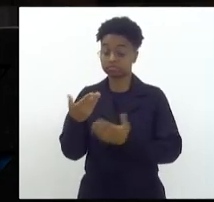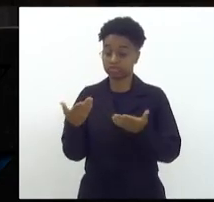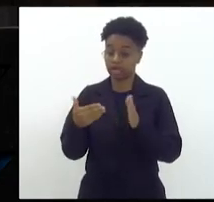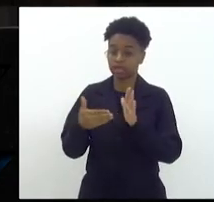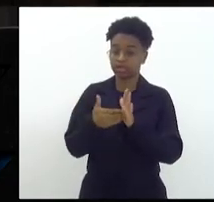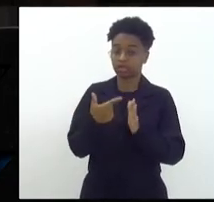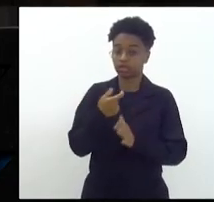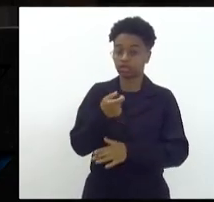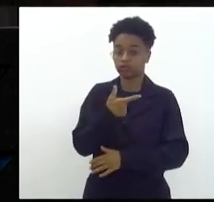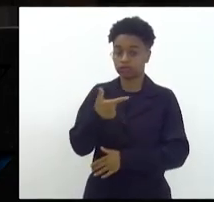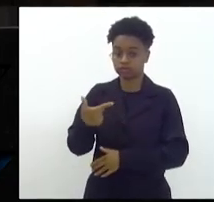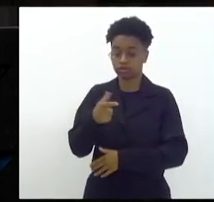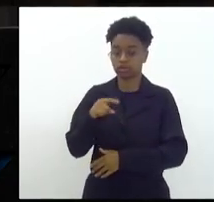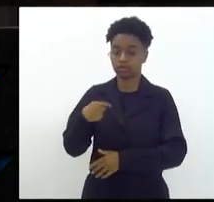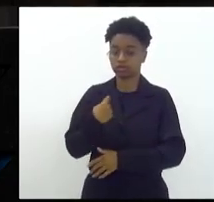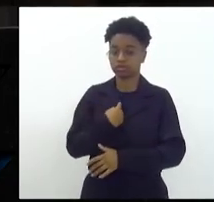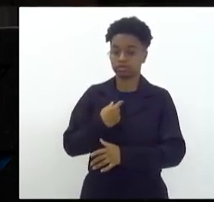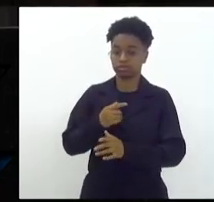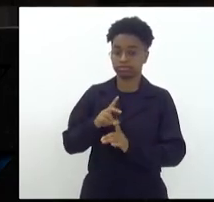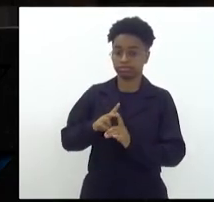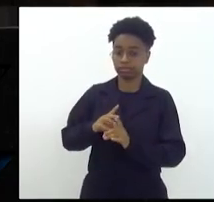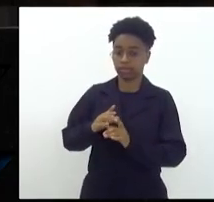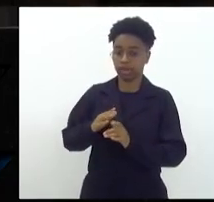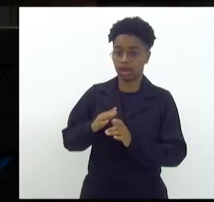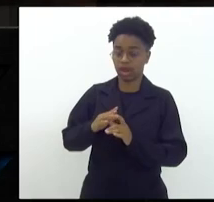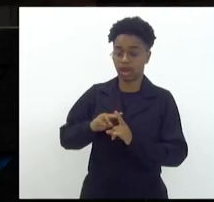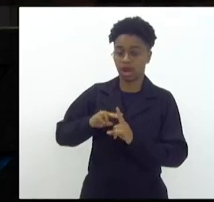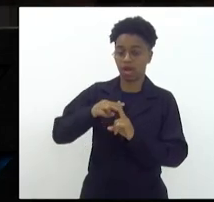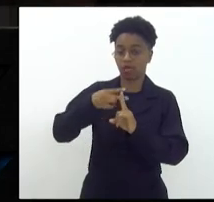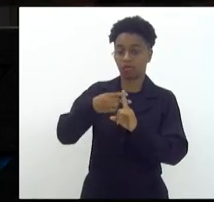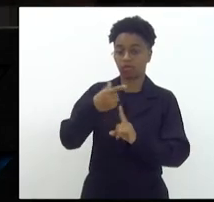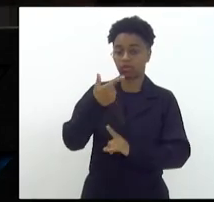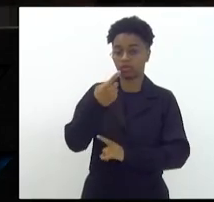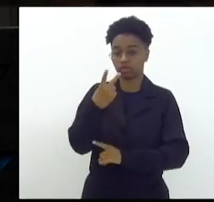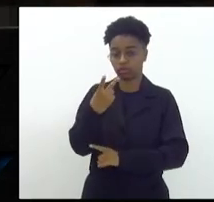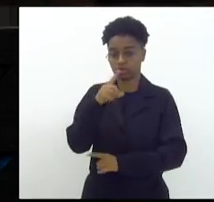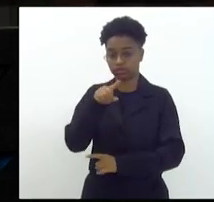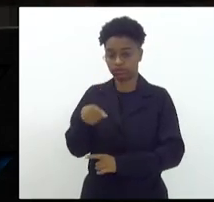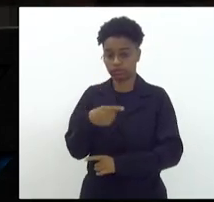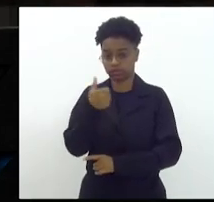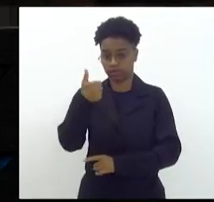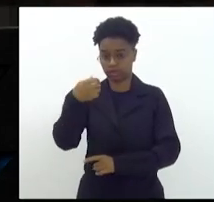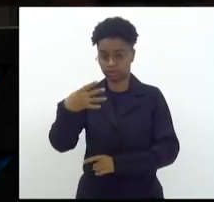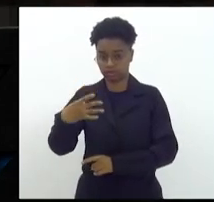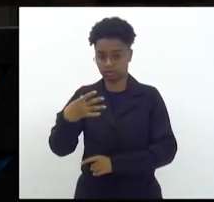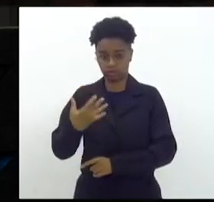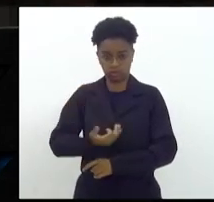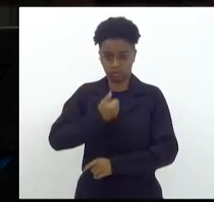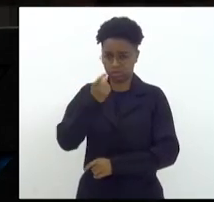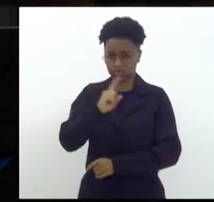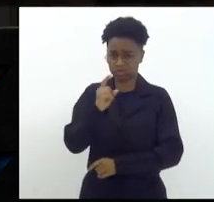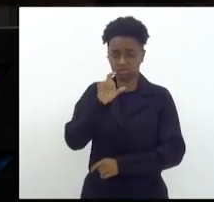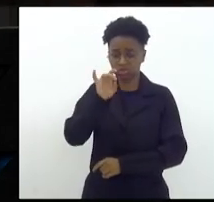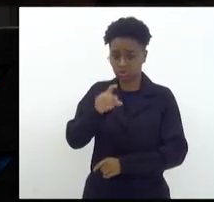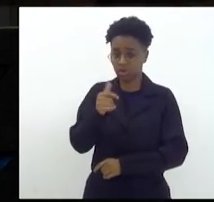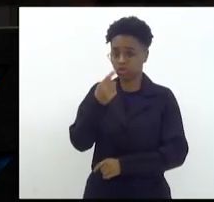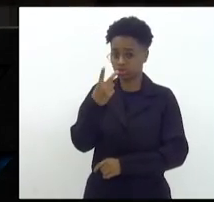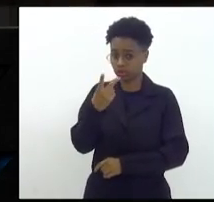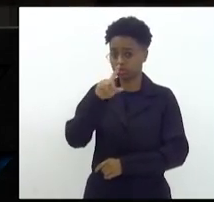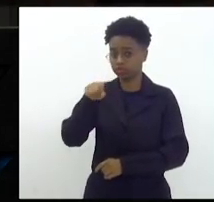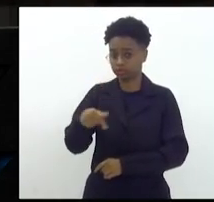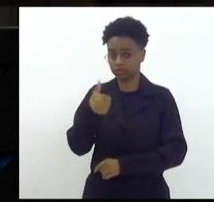o PIB brasileiro cresceu dois pontos 14 não se assuste esta merreca